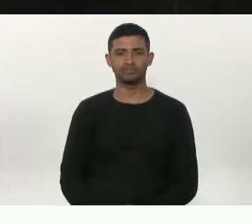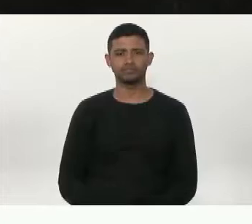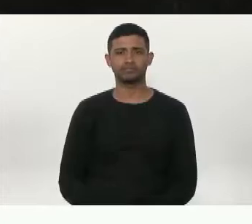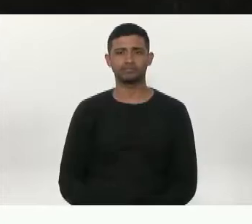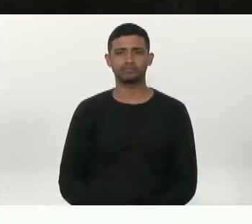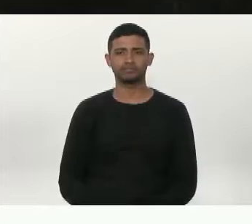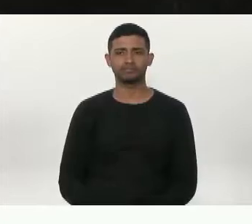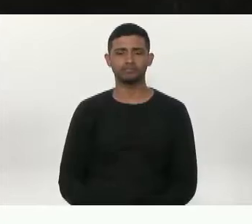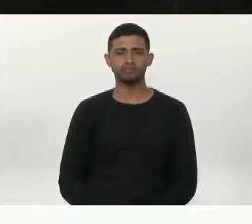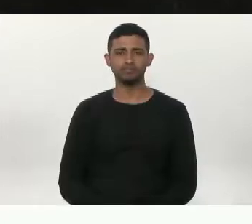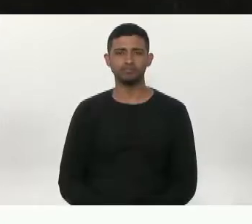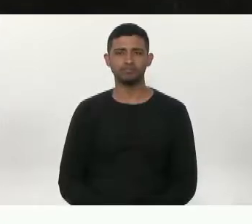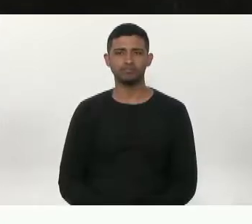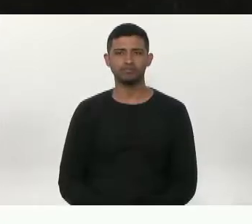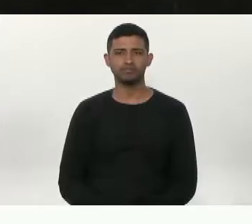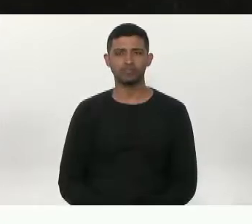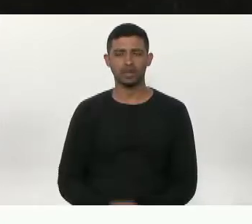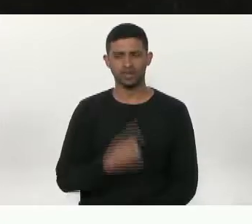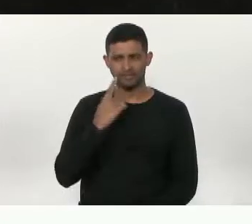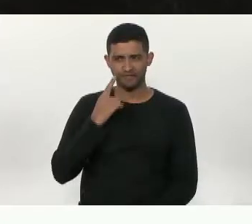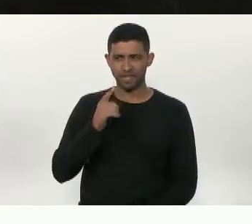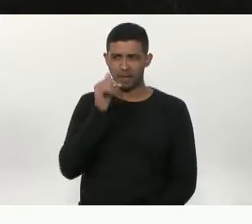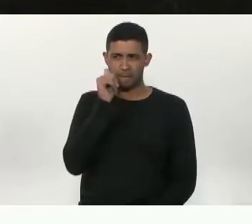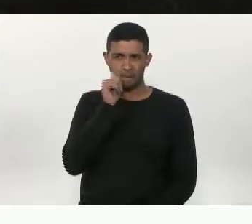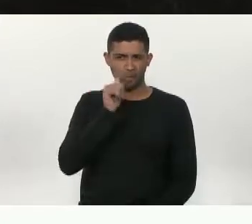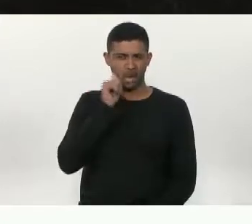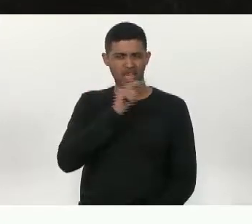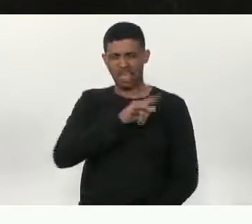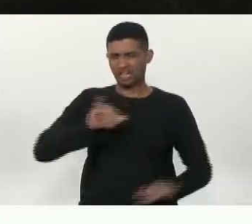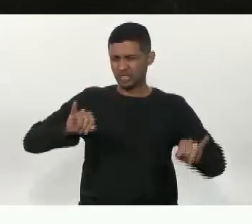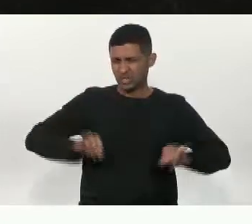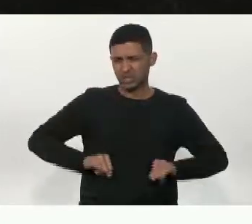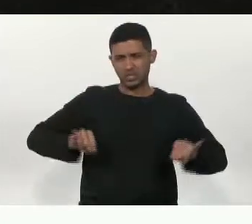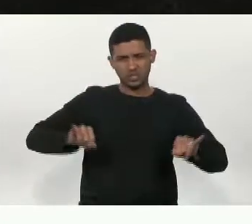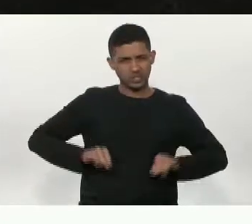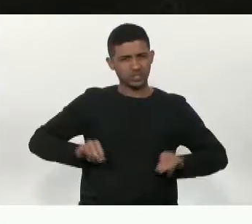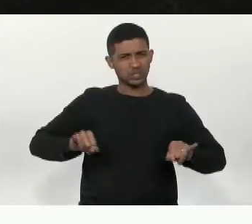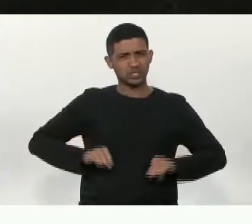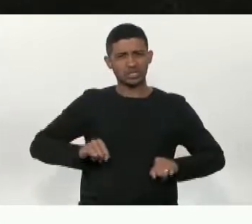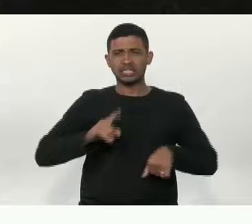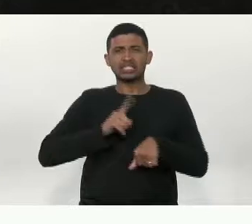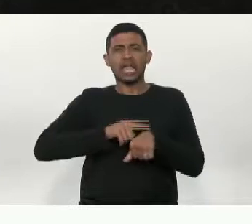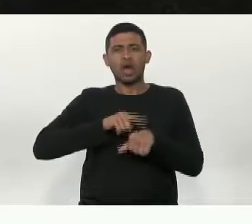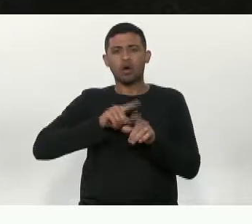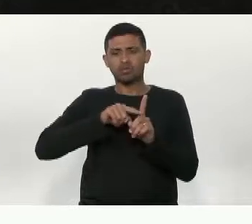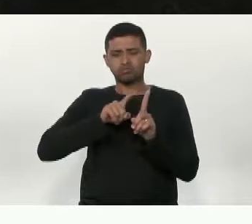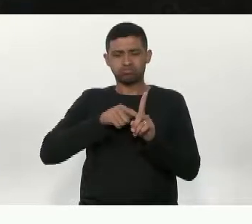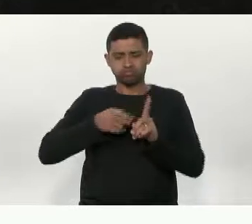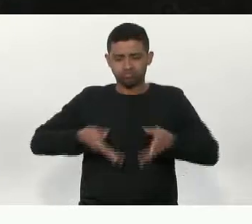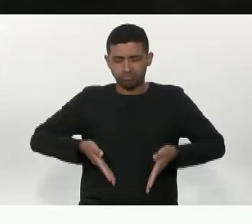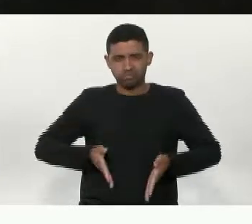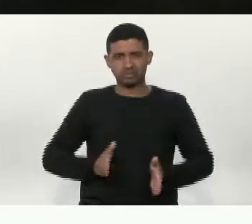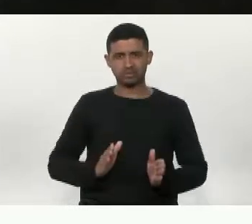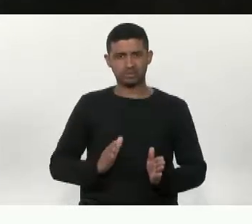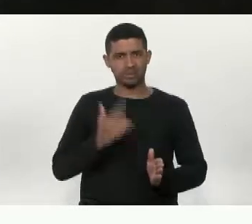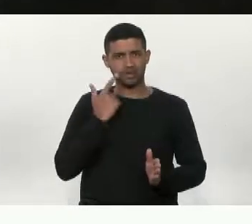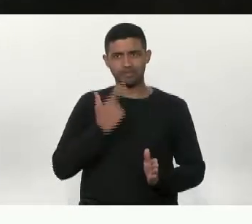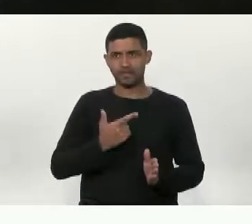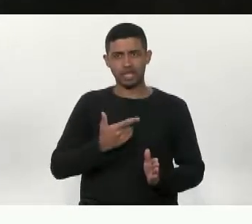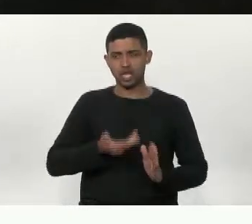senhor considera que prolongar o sofrimento a uma mulher que não foi